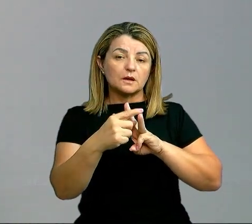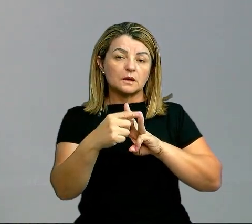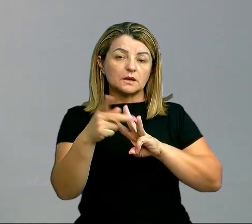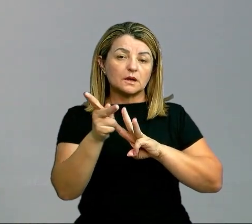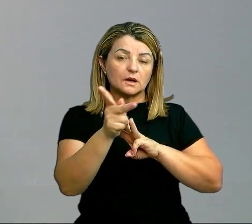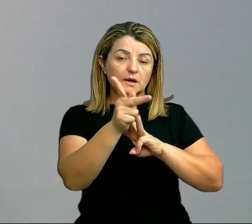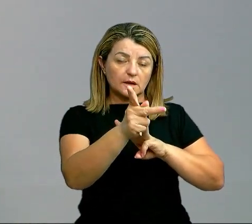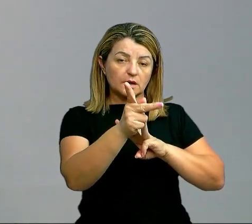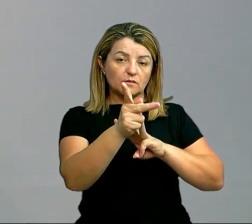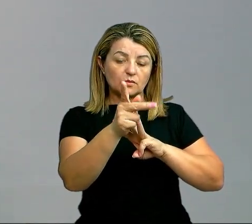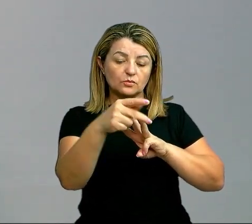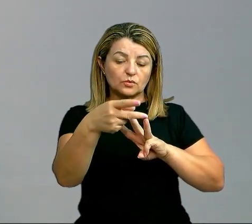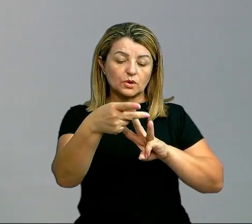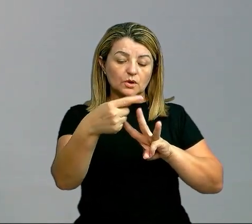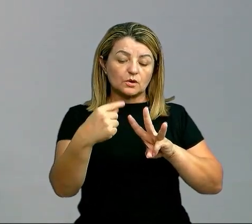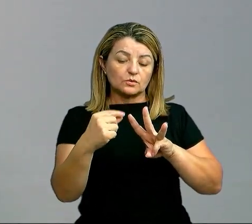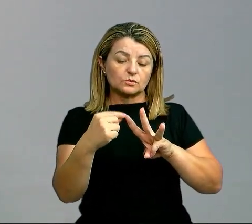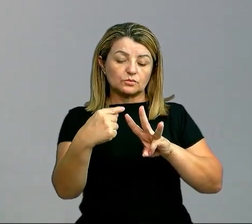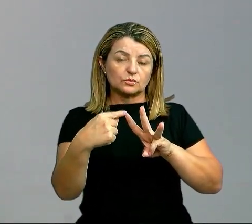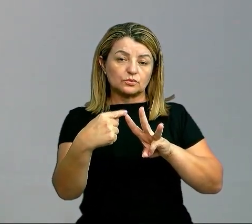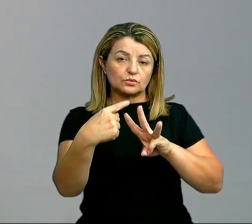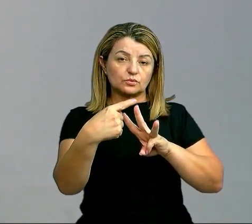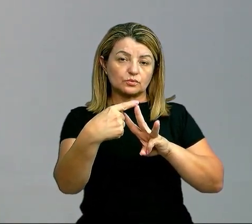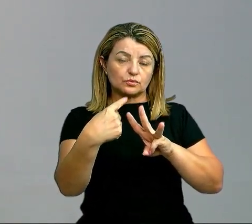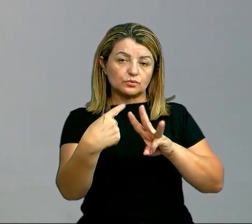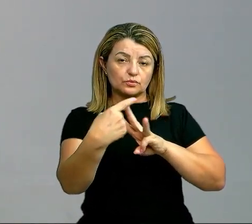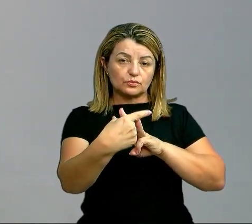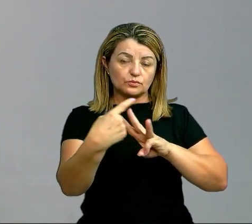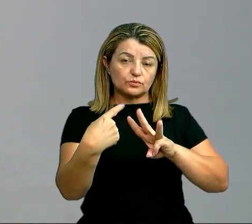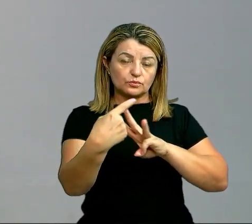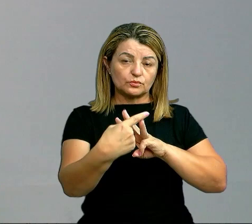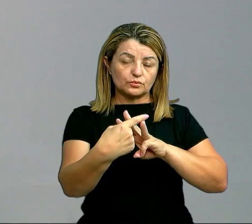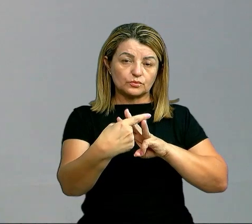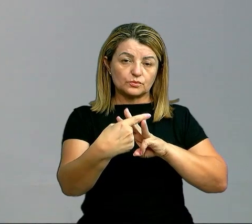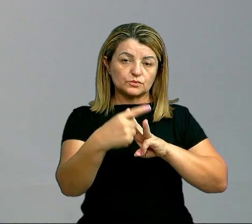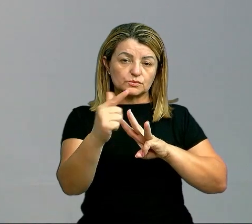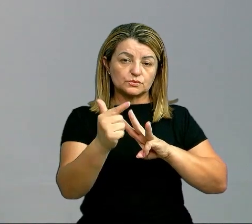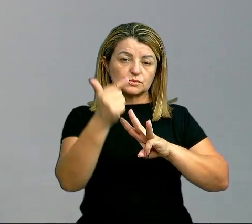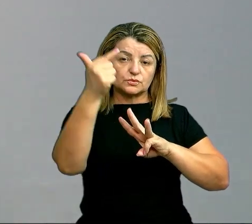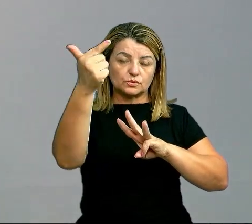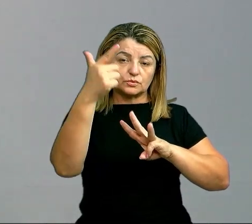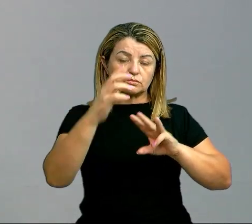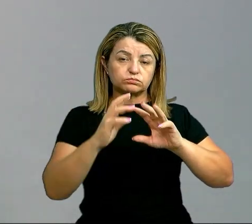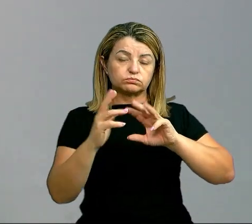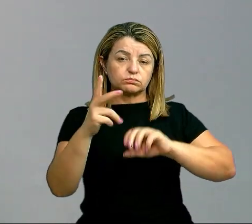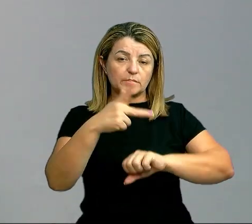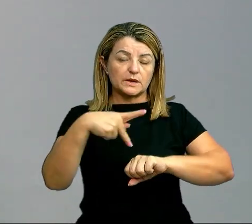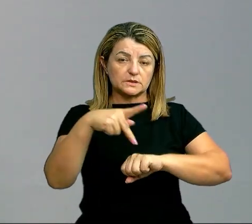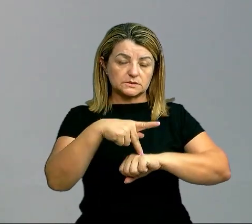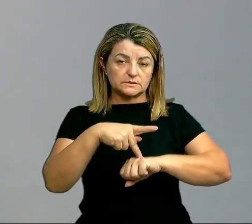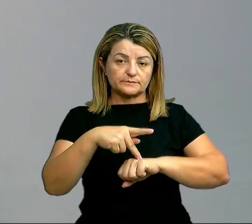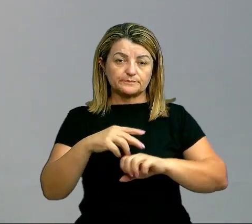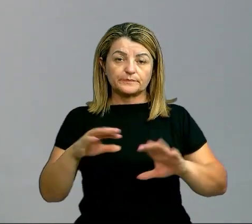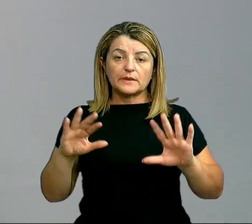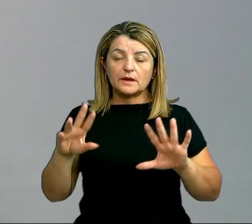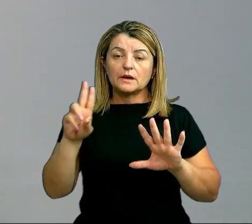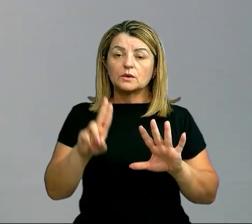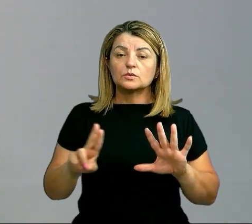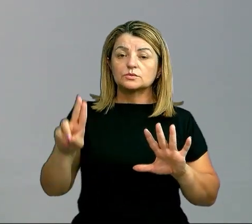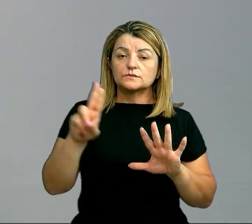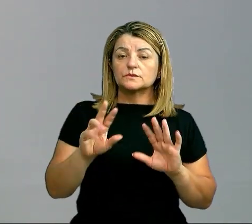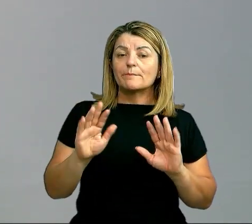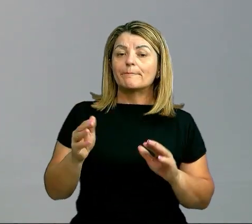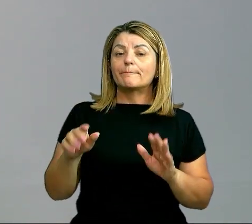que é quando associamos a temperatura no sistema internacional de unidades. Então, mais utilizado para